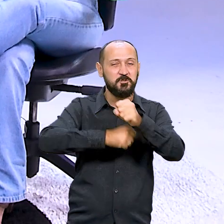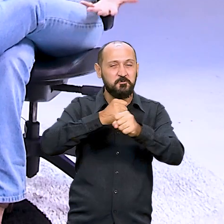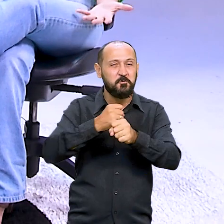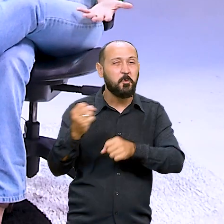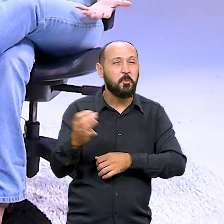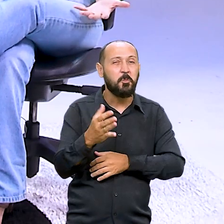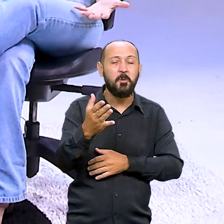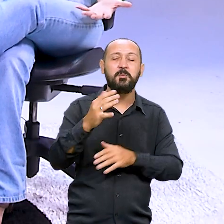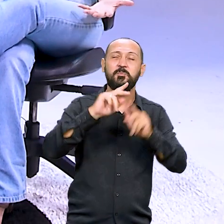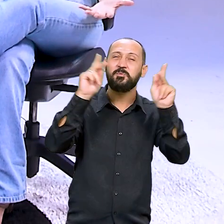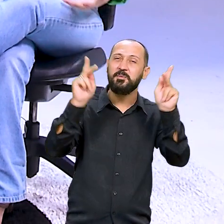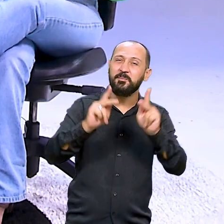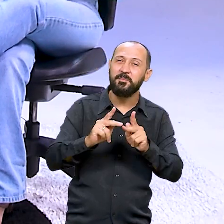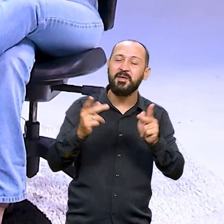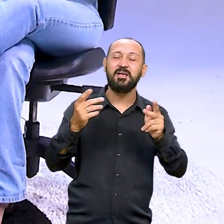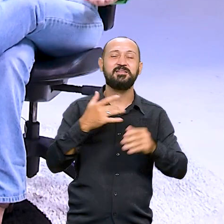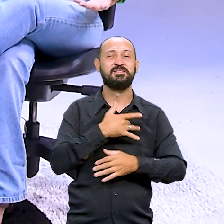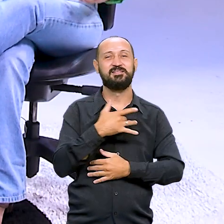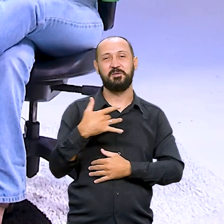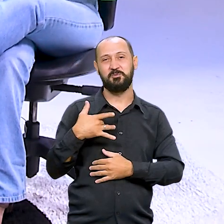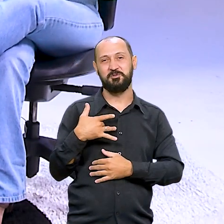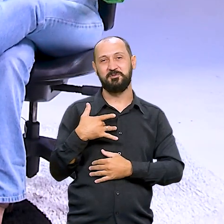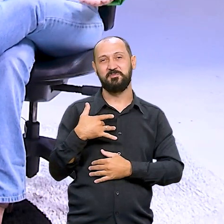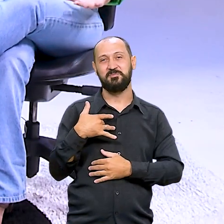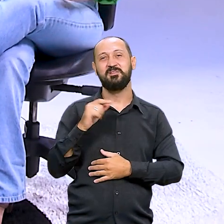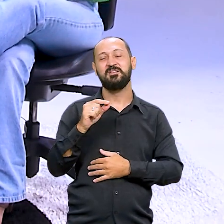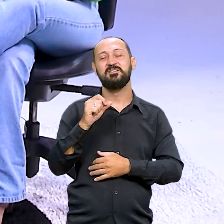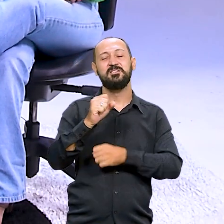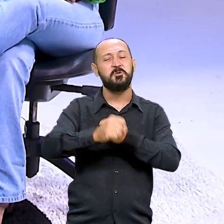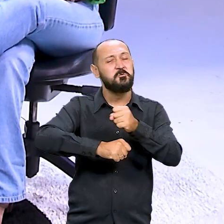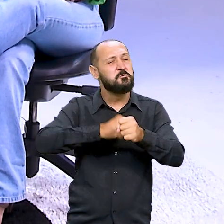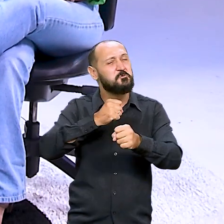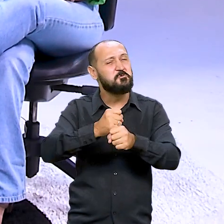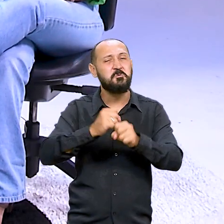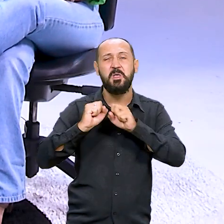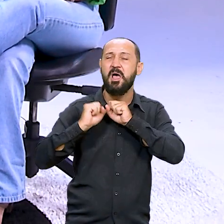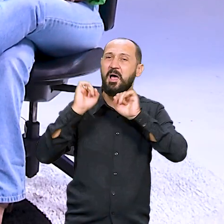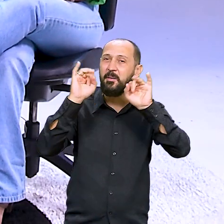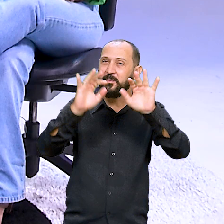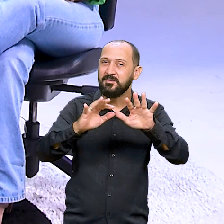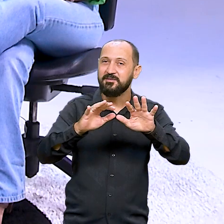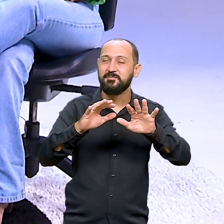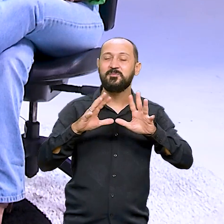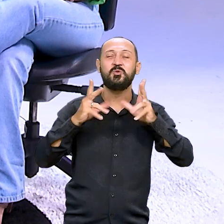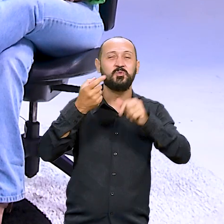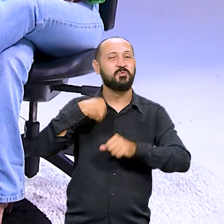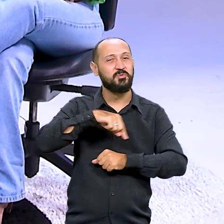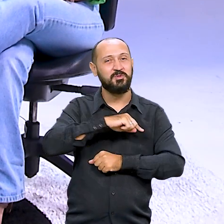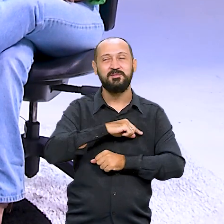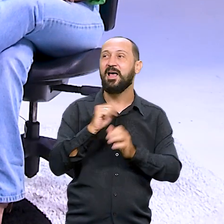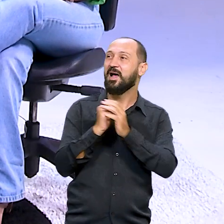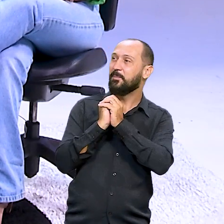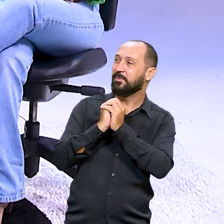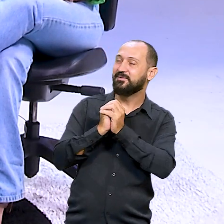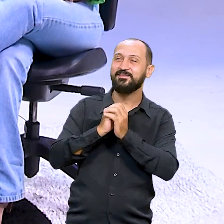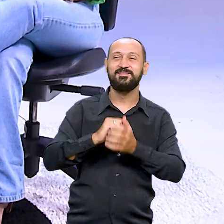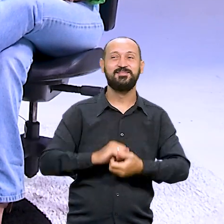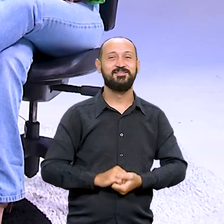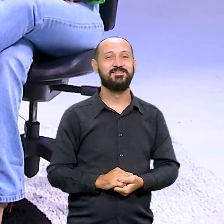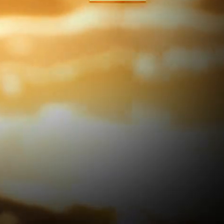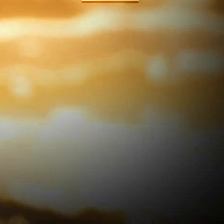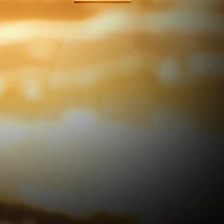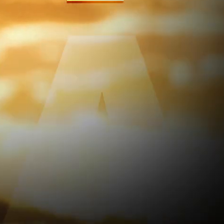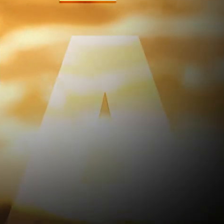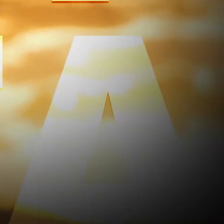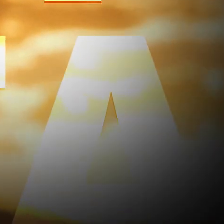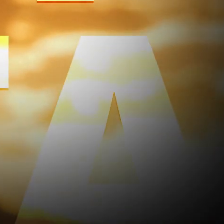um feliz ano novo para todos vocês muita paz muita saúde e que seja um ano muito abençoado para todos nós